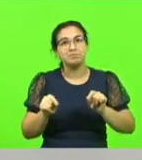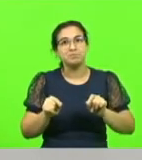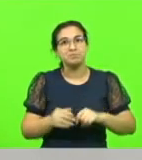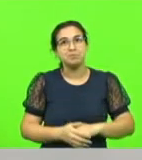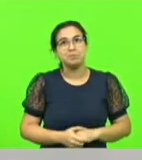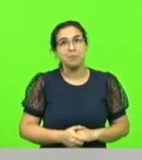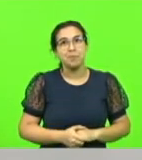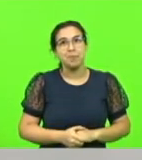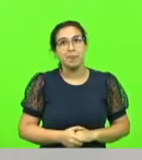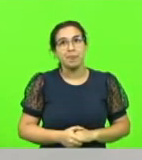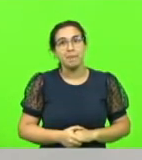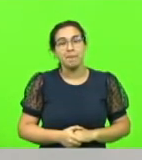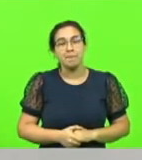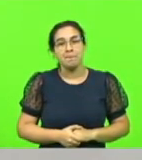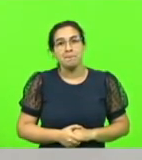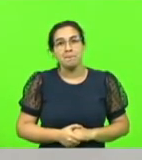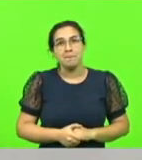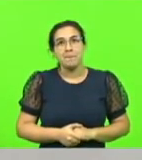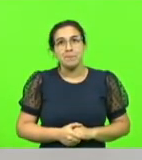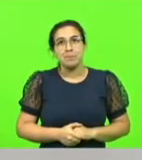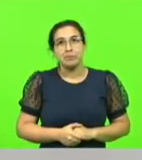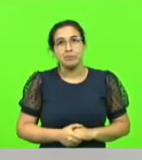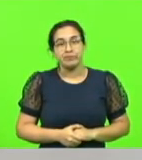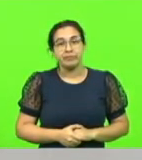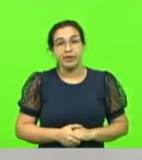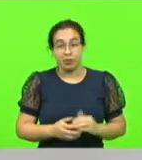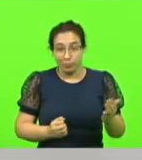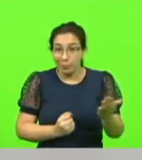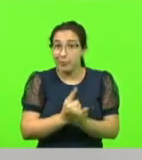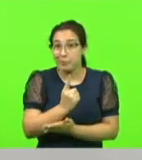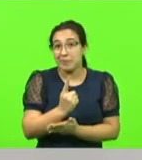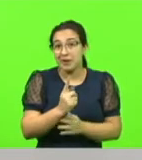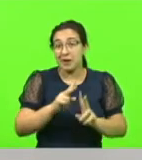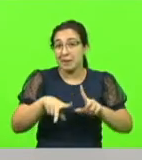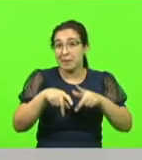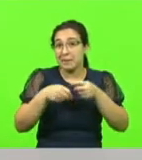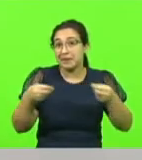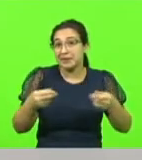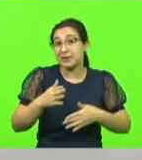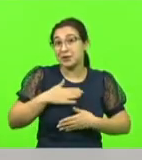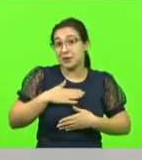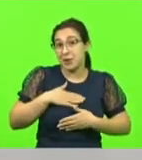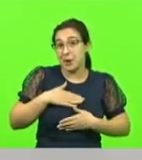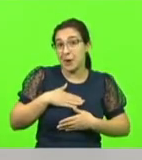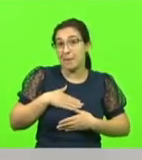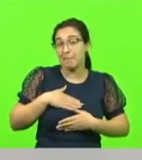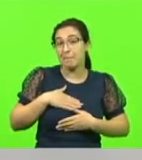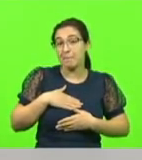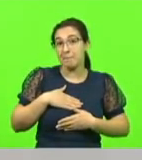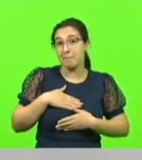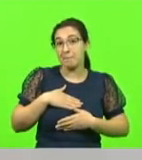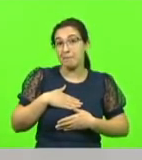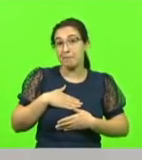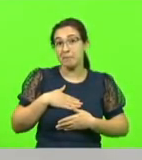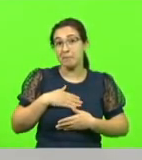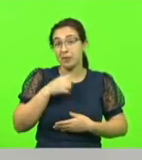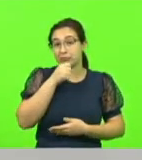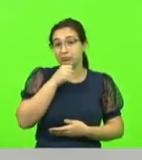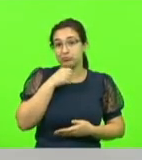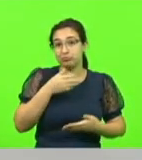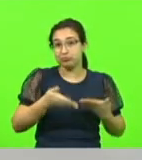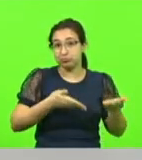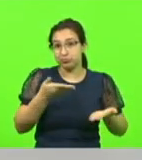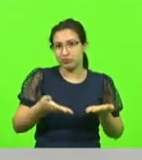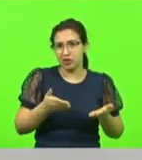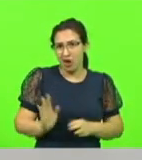Milton Obos, Adrianinho, eu comprei um presentinho para o meu neto, Hugo. Uma lembrança simples, nada caro,